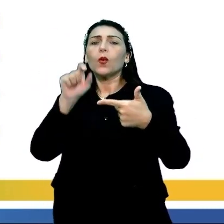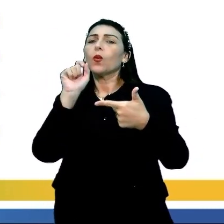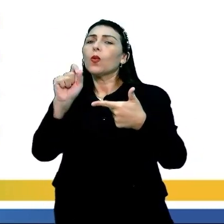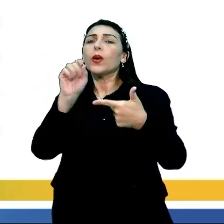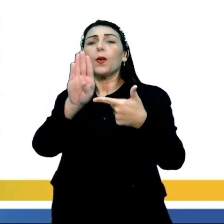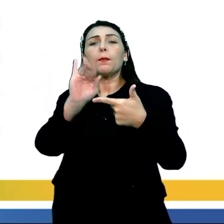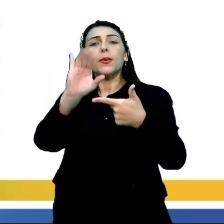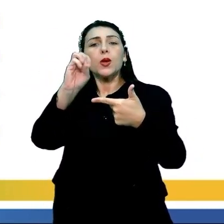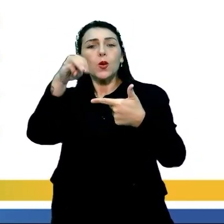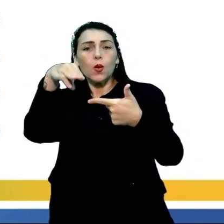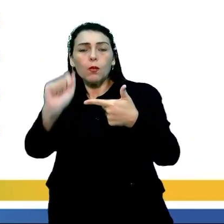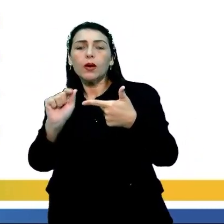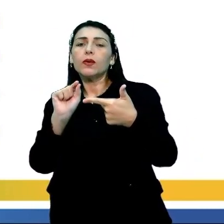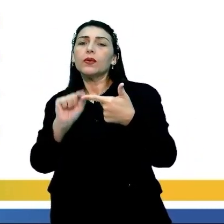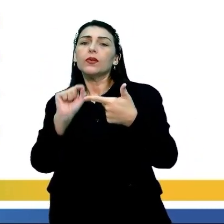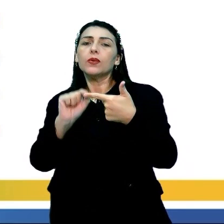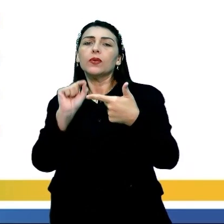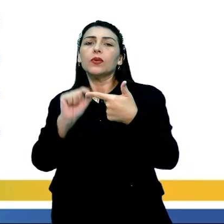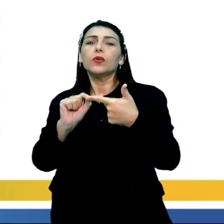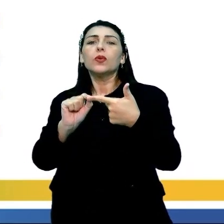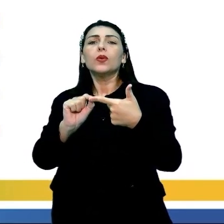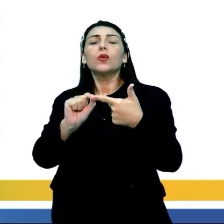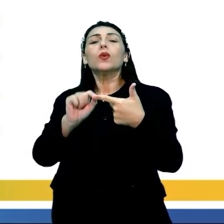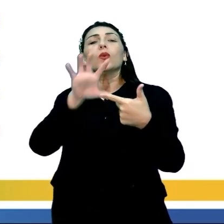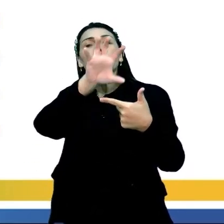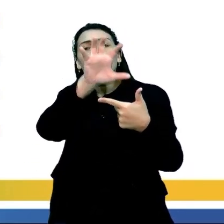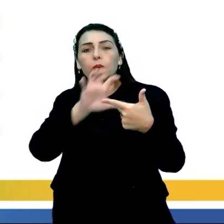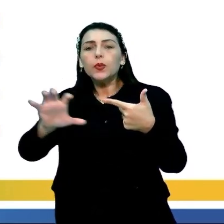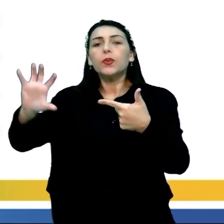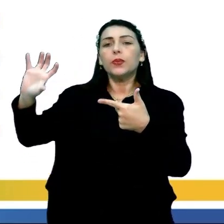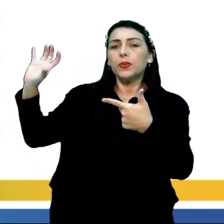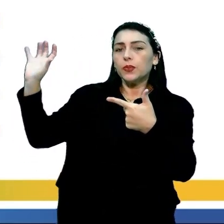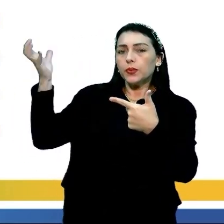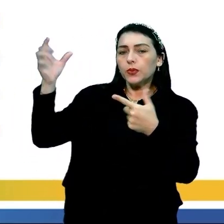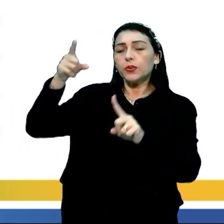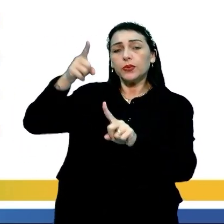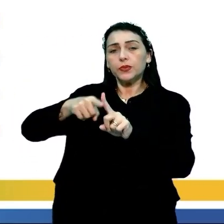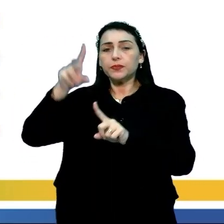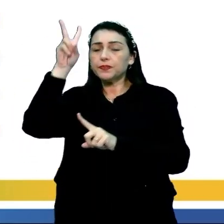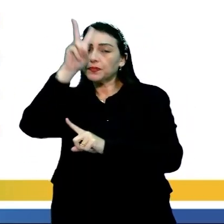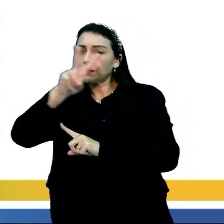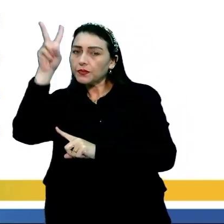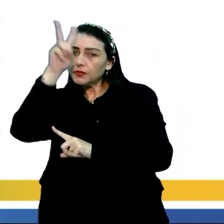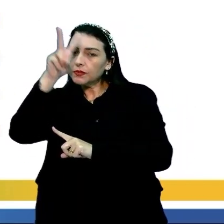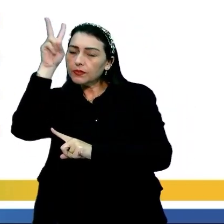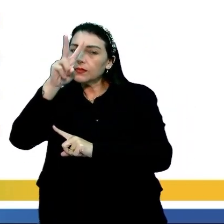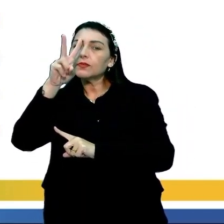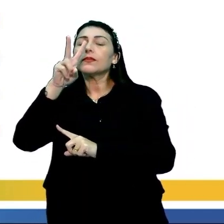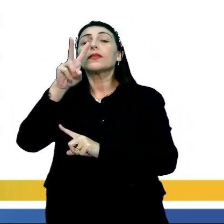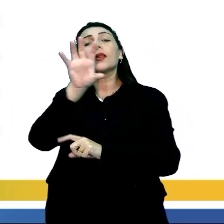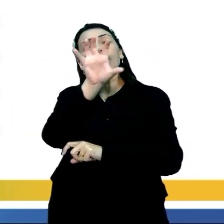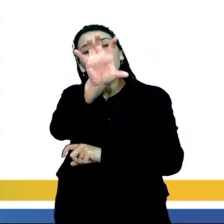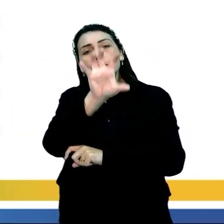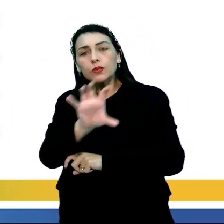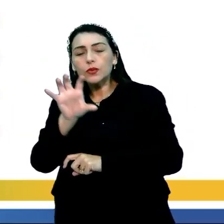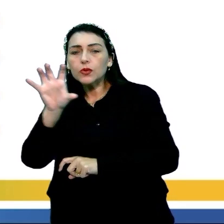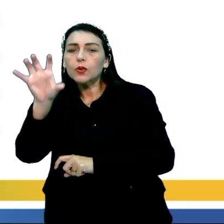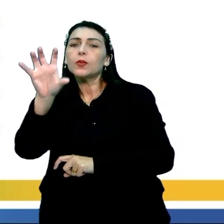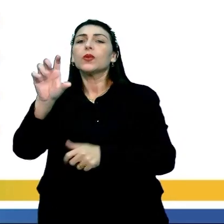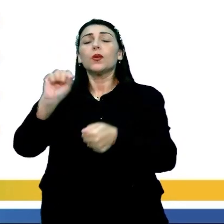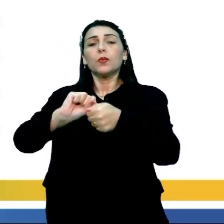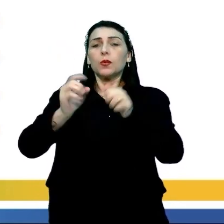é um bioma e o que é um domínio morfoclimático. Só lembrando que os domínios morfoclimáticos